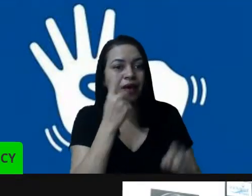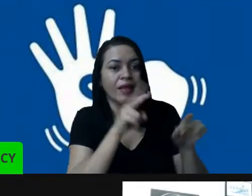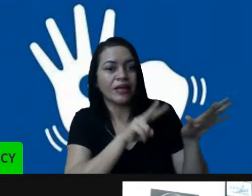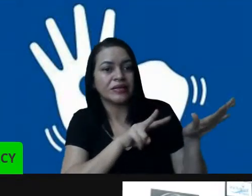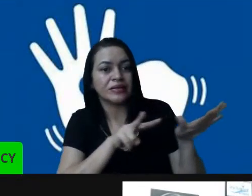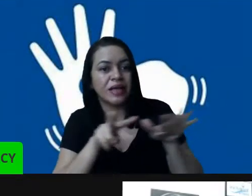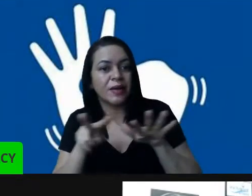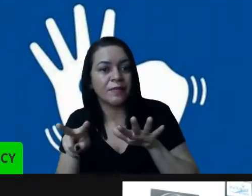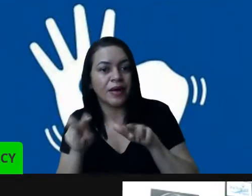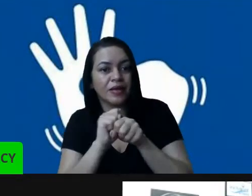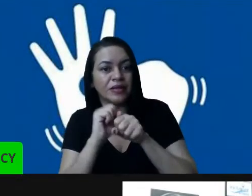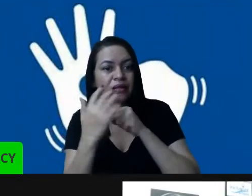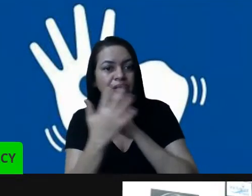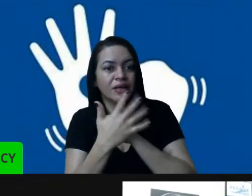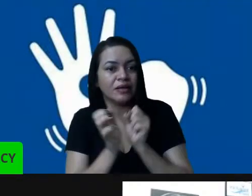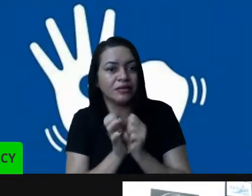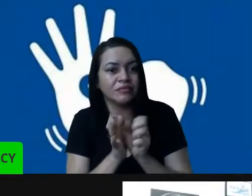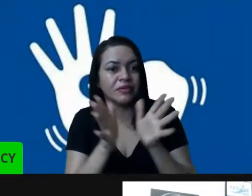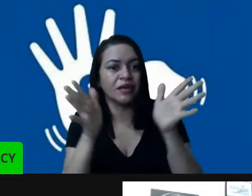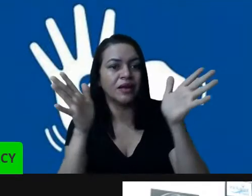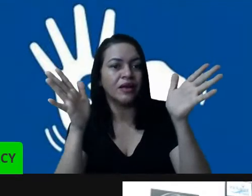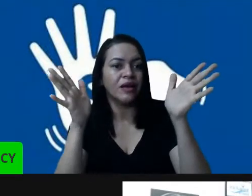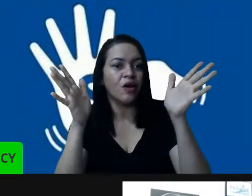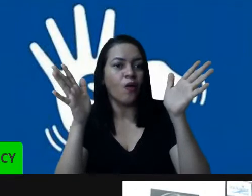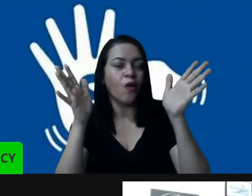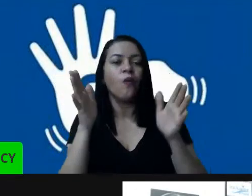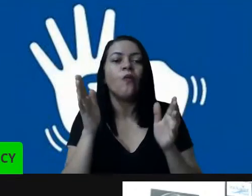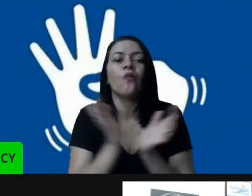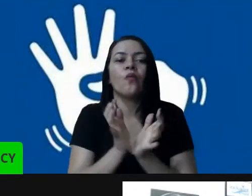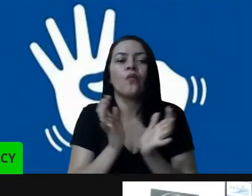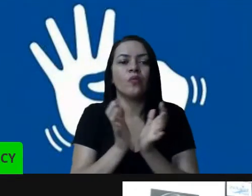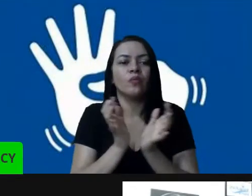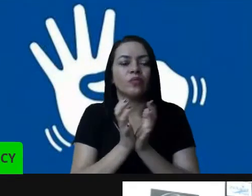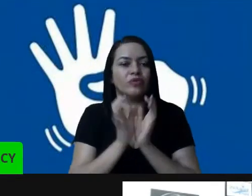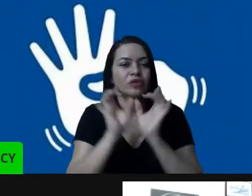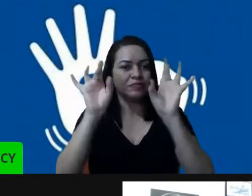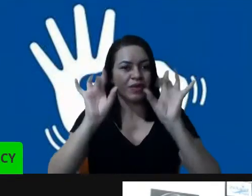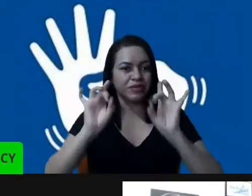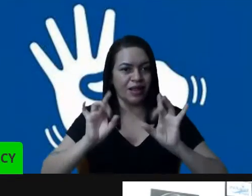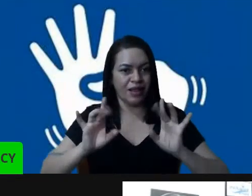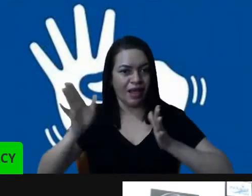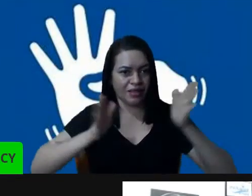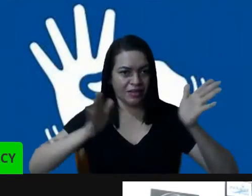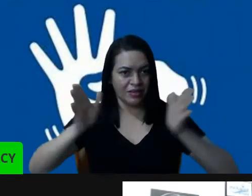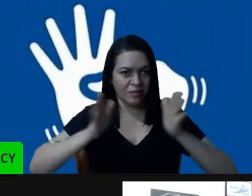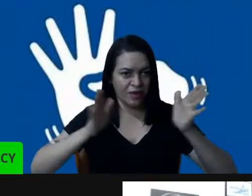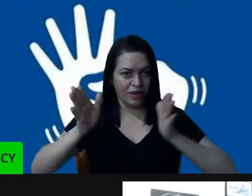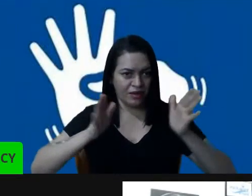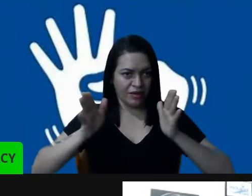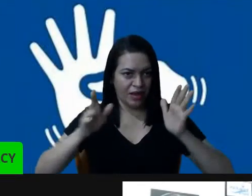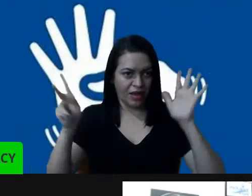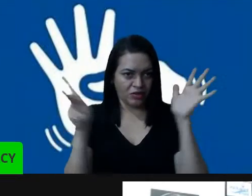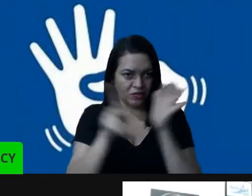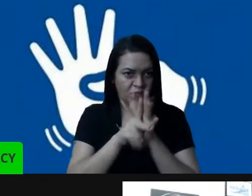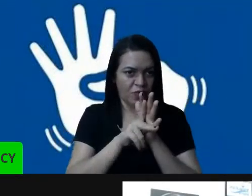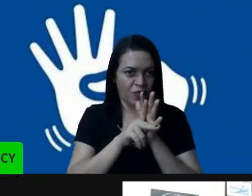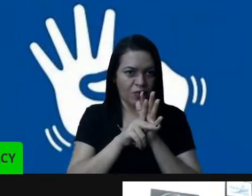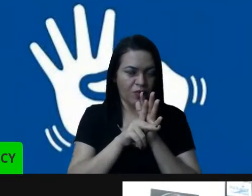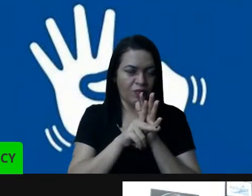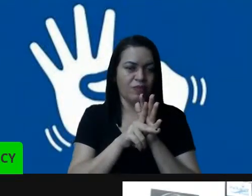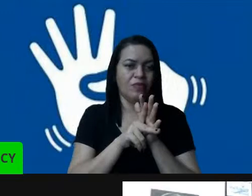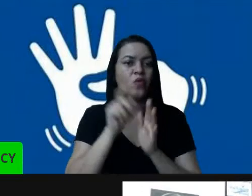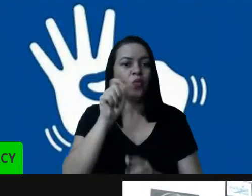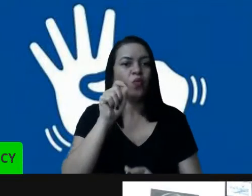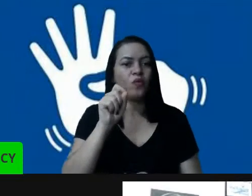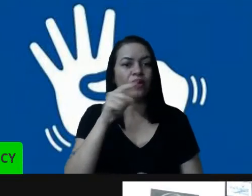especialistas em acessibilidade cultural, que são egressos da Universidade Federal do Rio de Janeiro, da